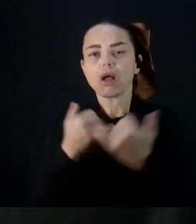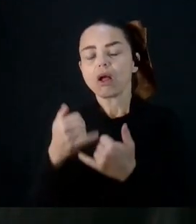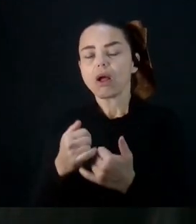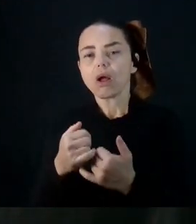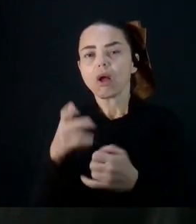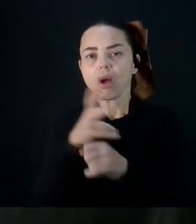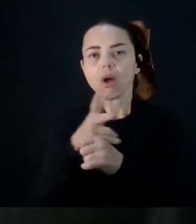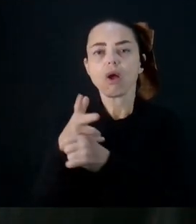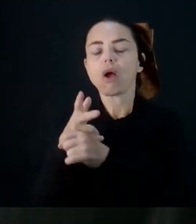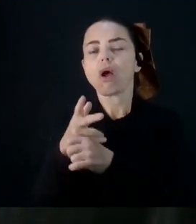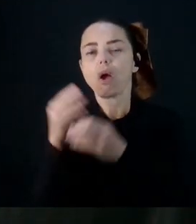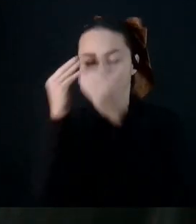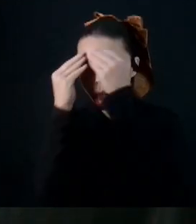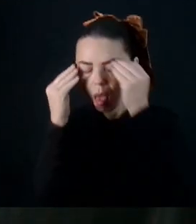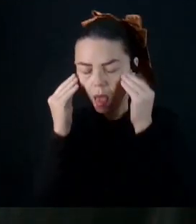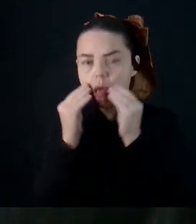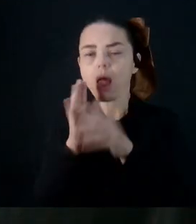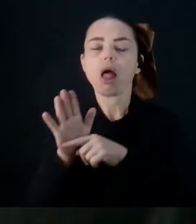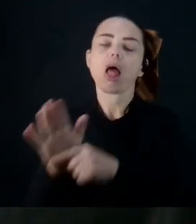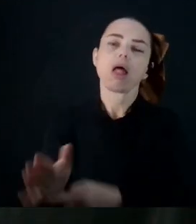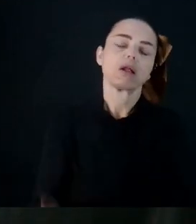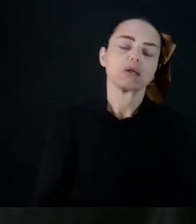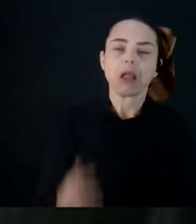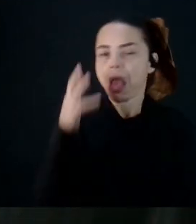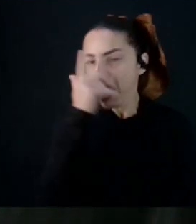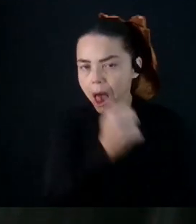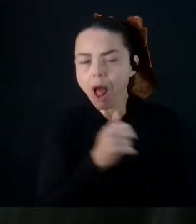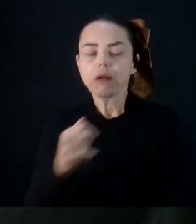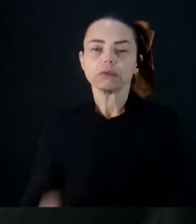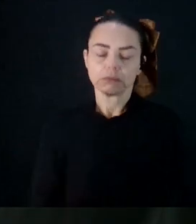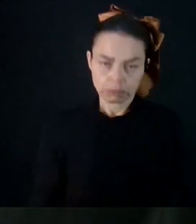criança, e mostrar, e achar lindo, achar bonito.